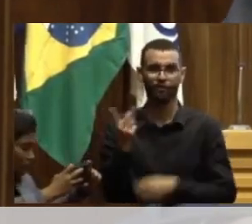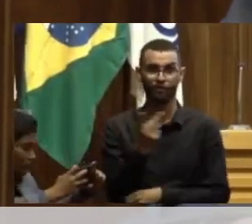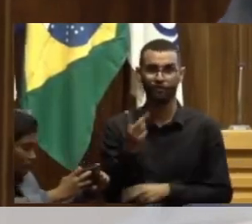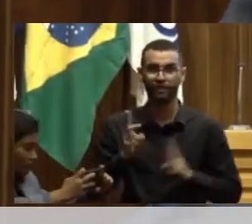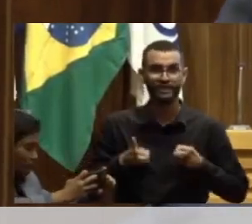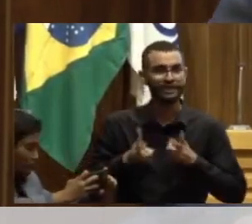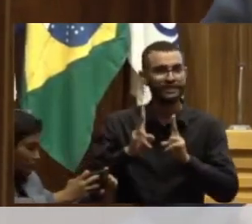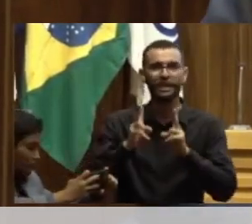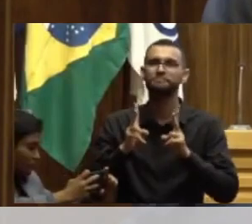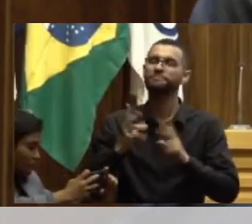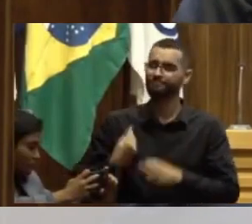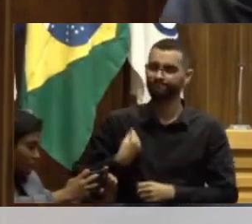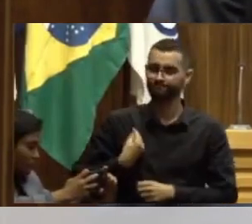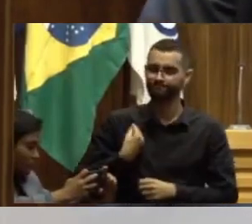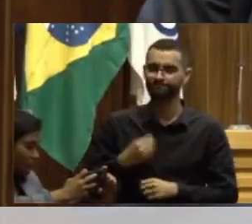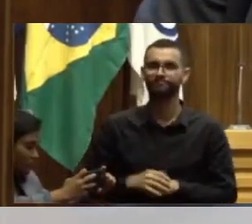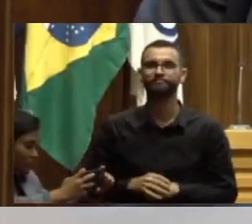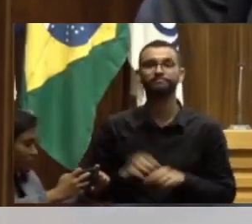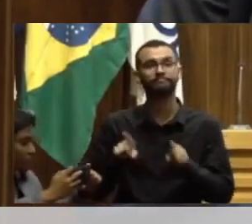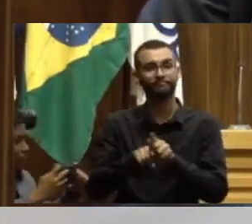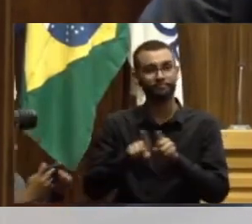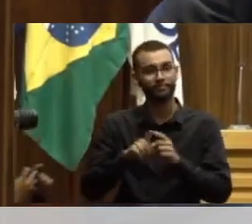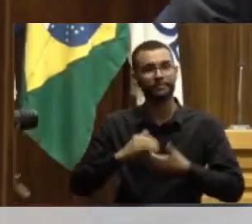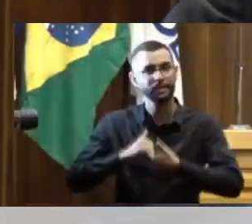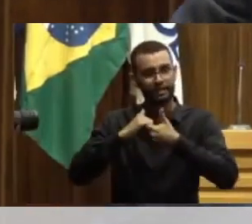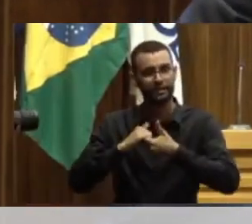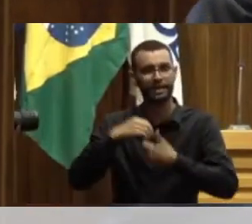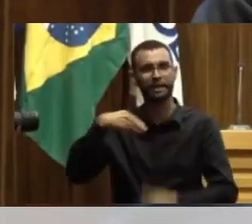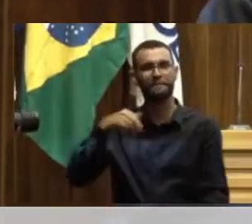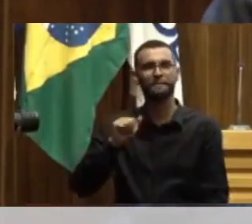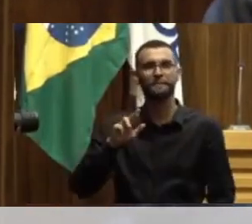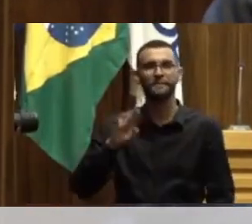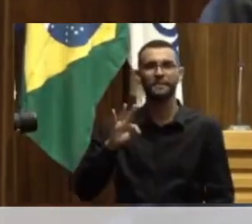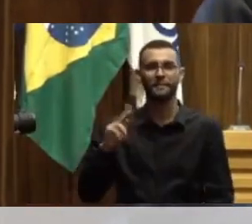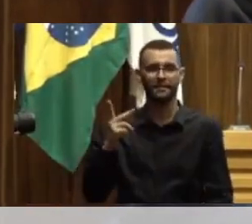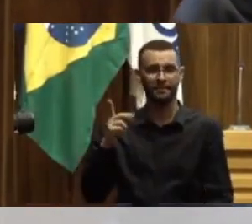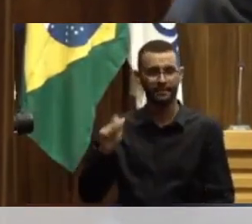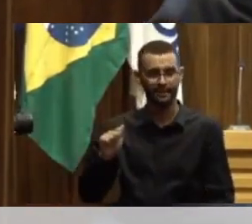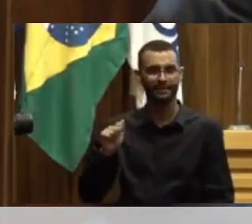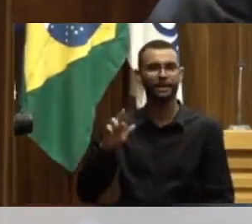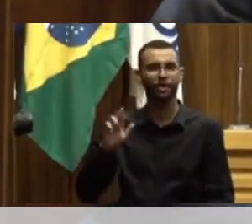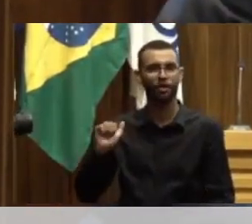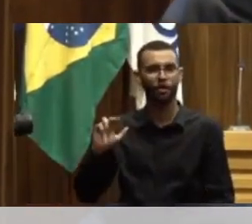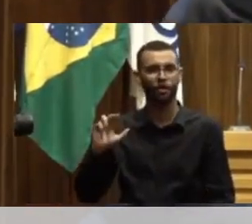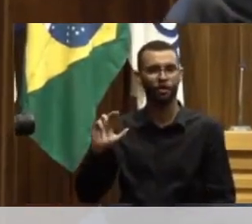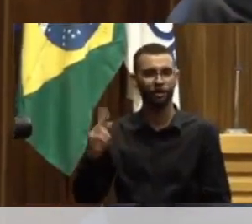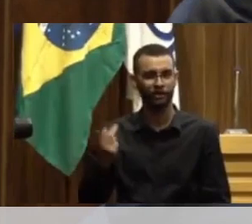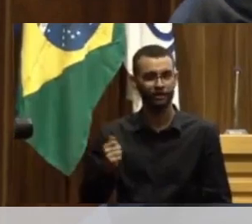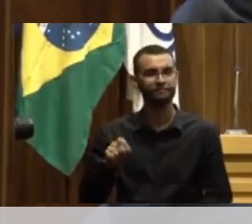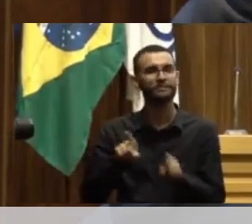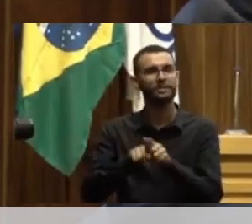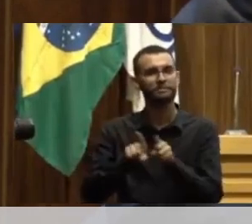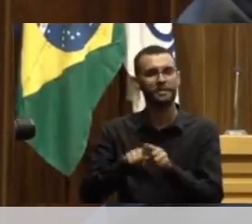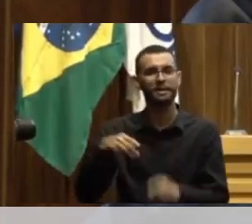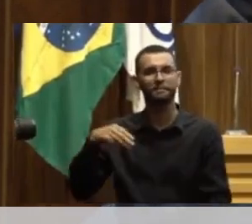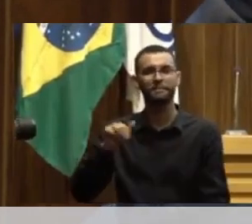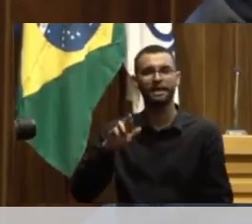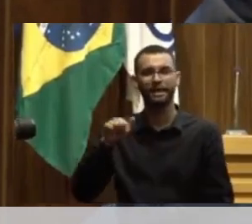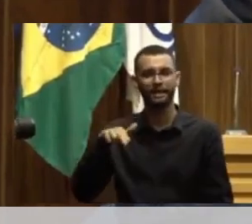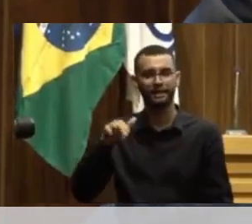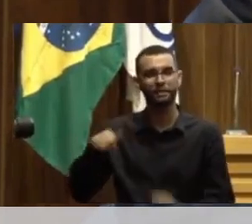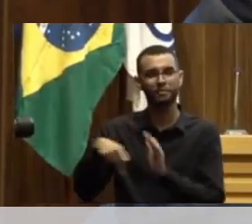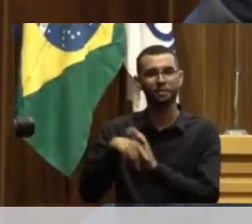agenda. Queria saudar também a deputada Marta Rocha e a deputada Marina, do MST, que estão aqui